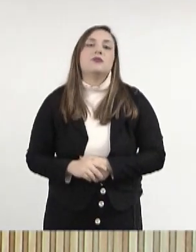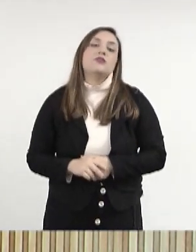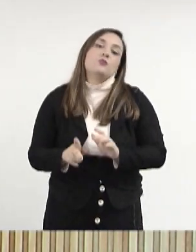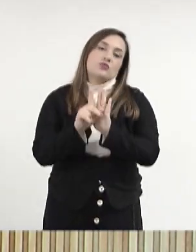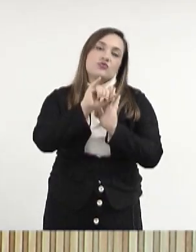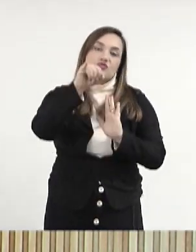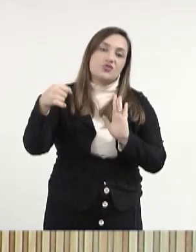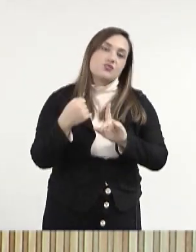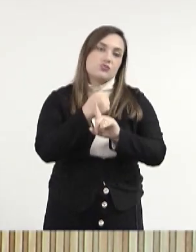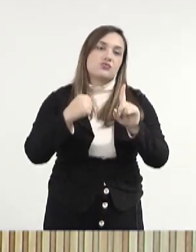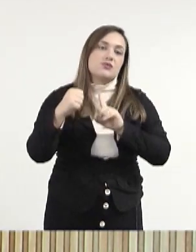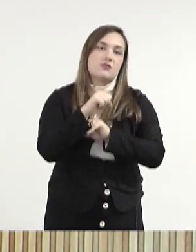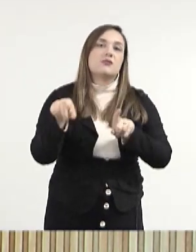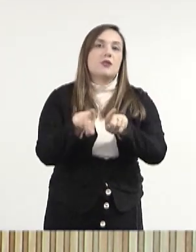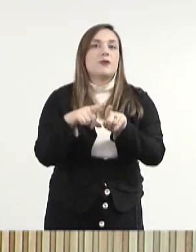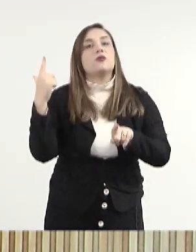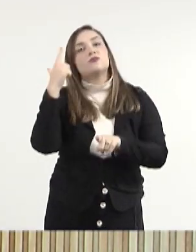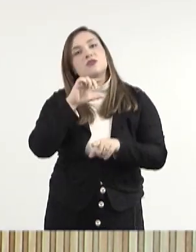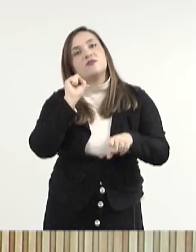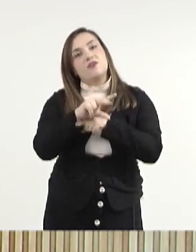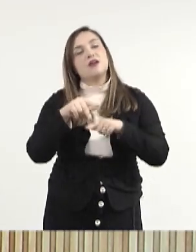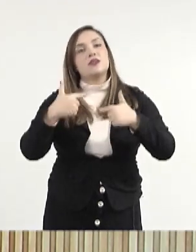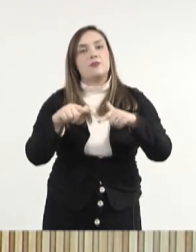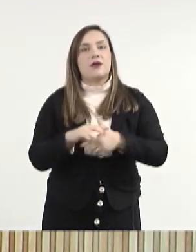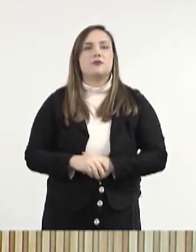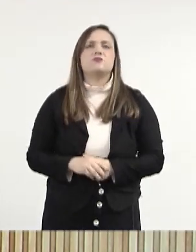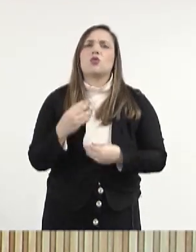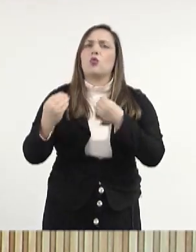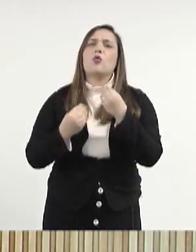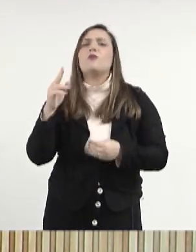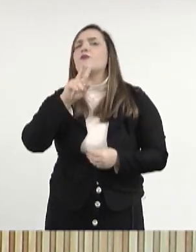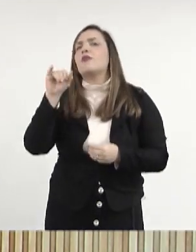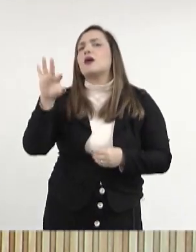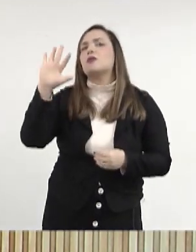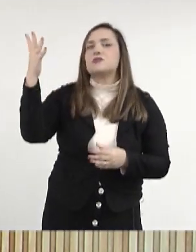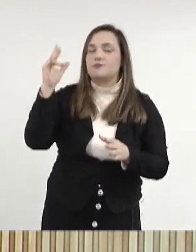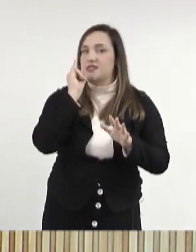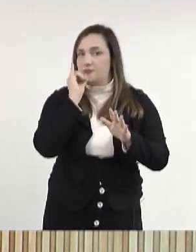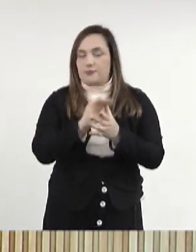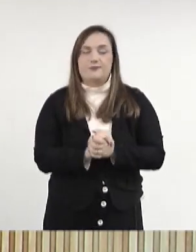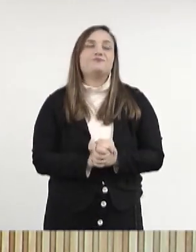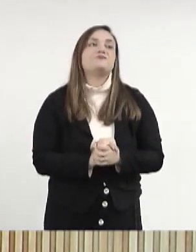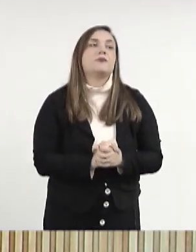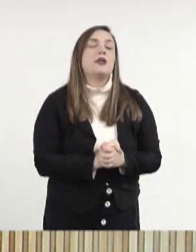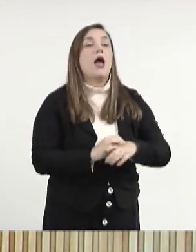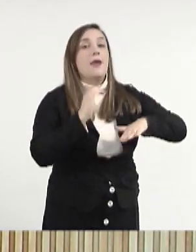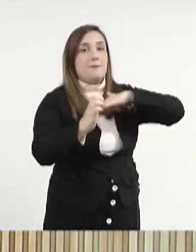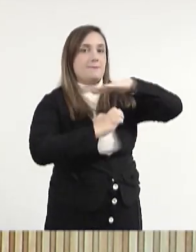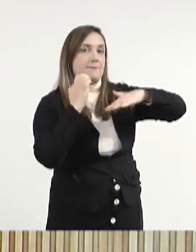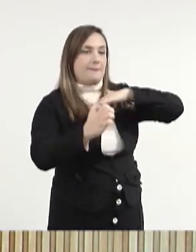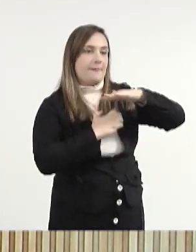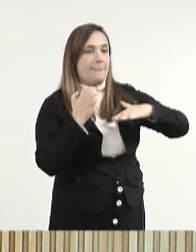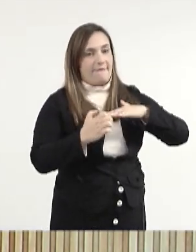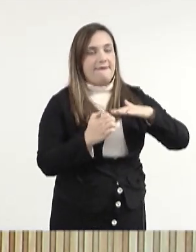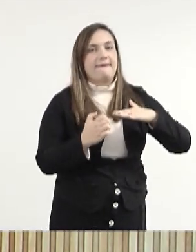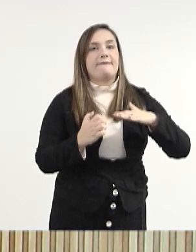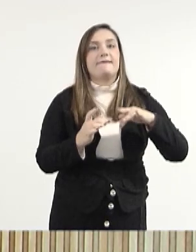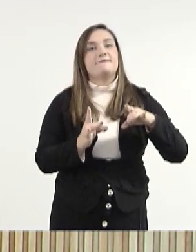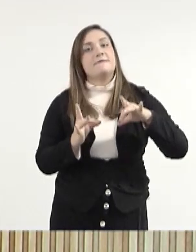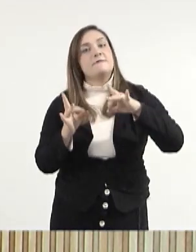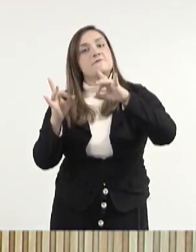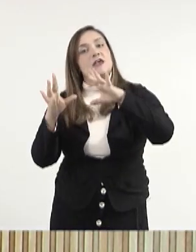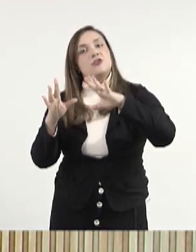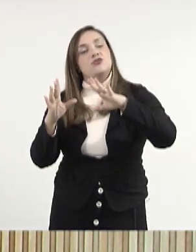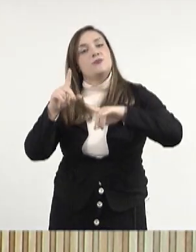sociais e na questão da geração de emprego e tudo mais. Como que funciona na prática? A empresa, por exemplo, quando ela importa um produto, um insumo, para